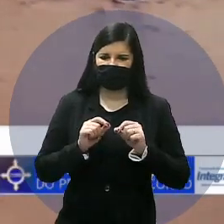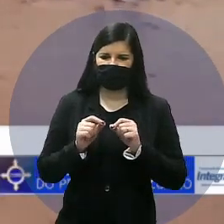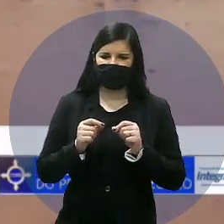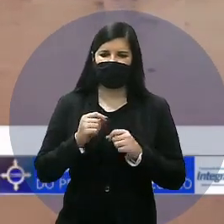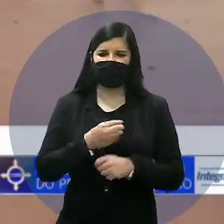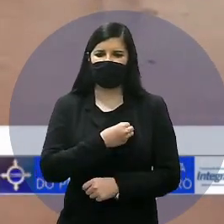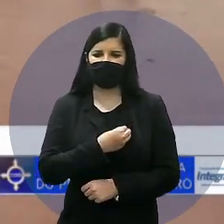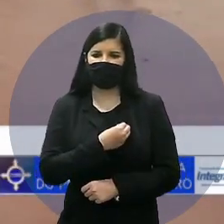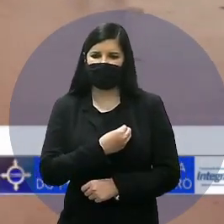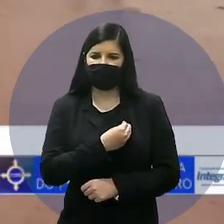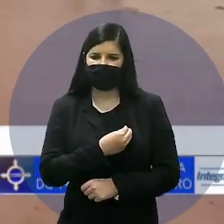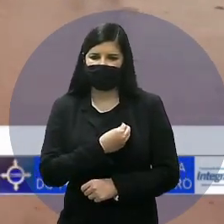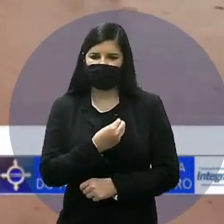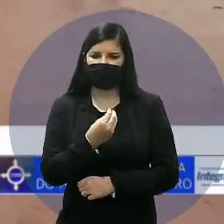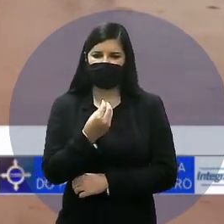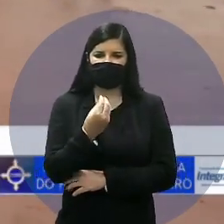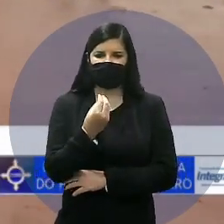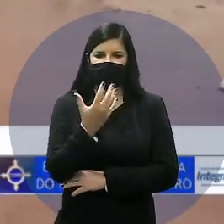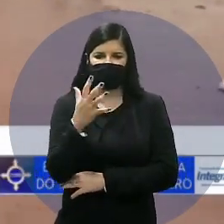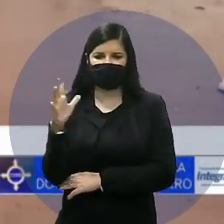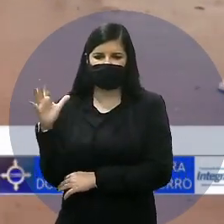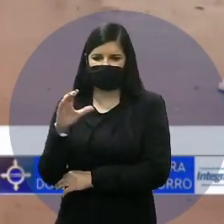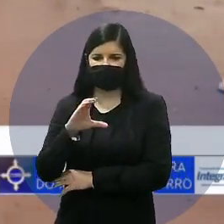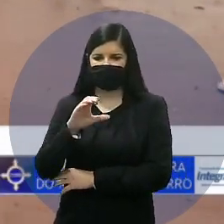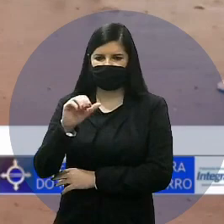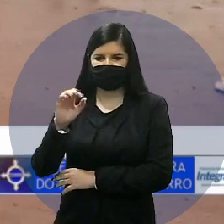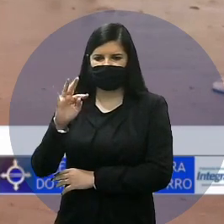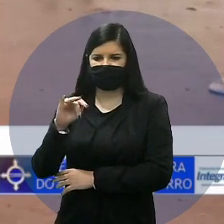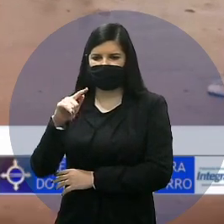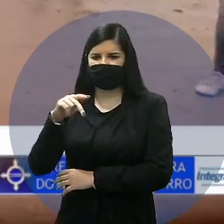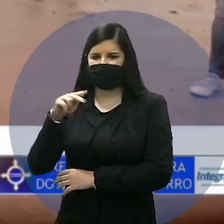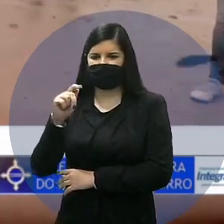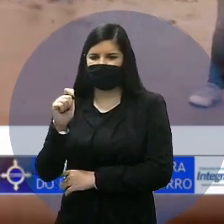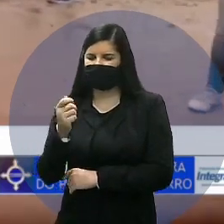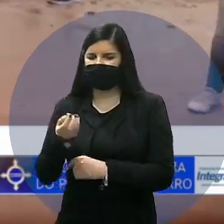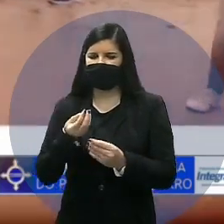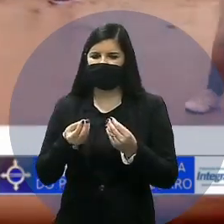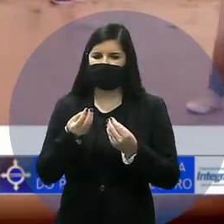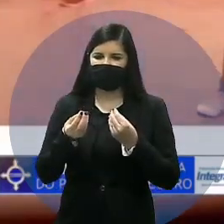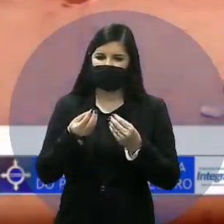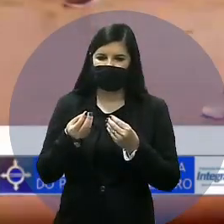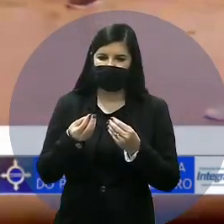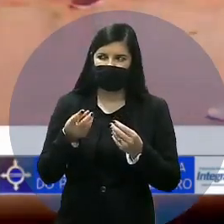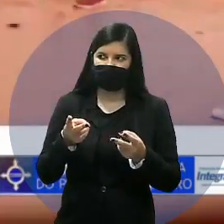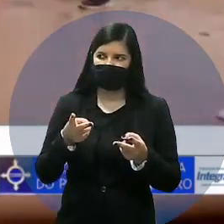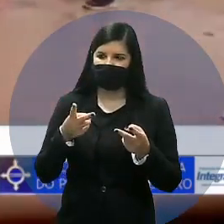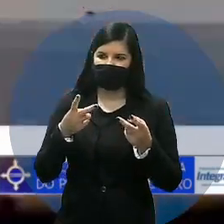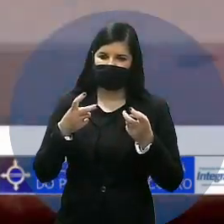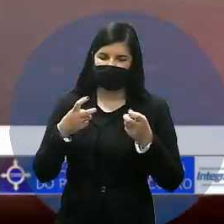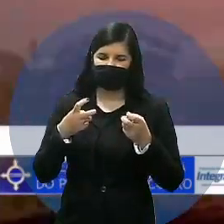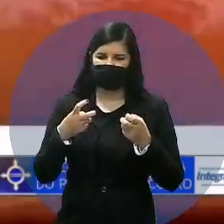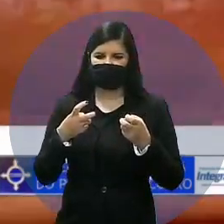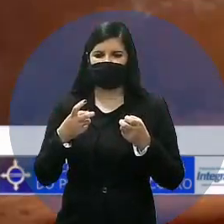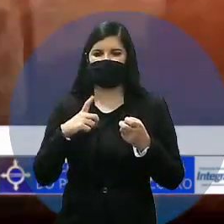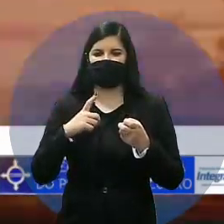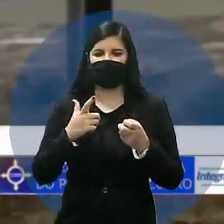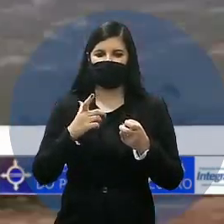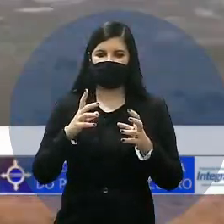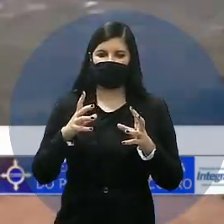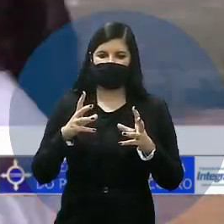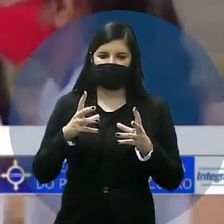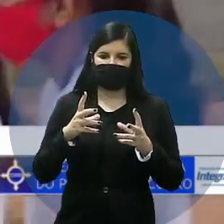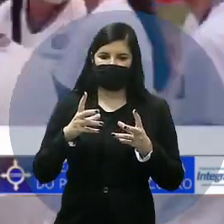bioma Caatinga? Qual foi a representação? Gado morrendo, seca, mas mesmo se a